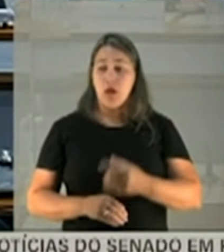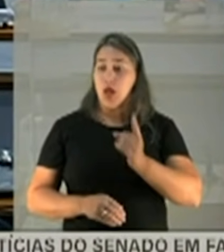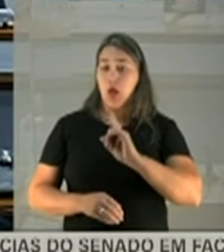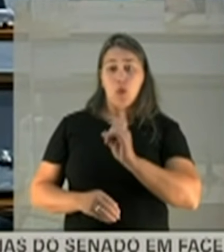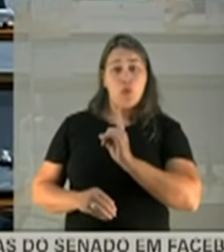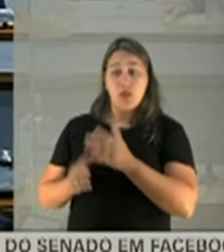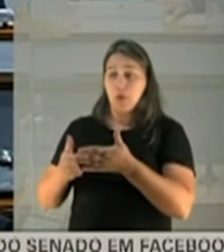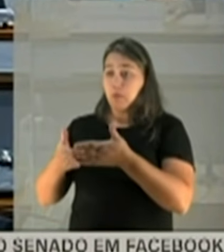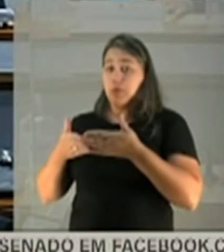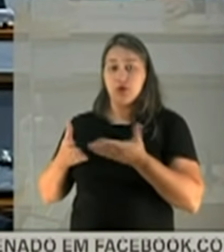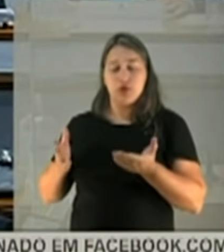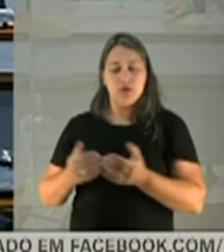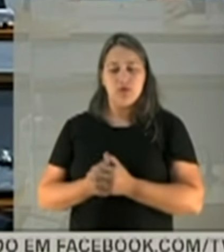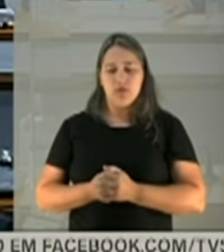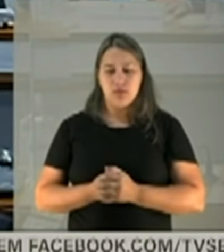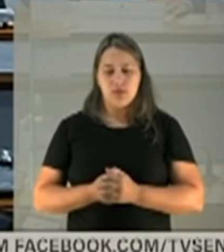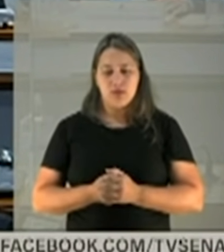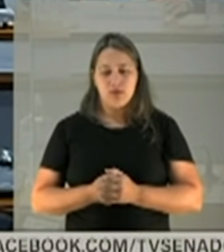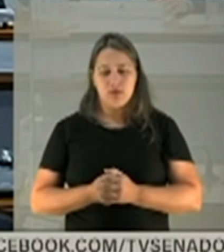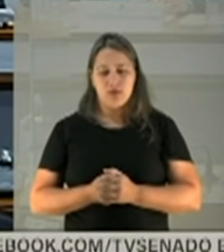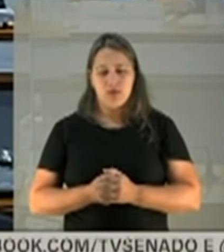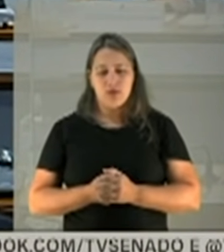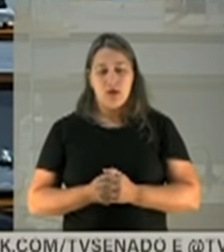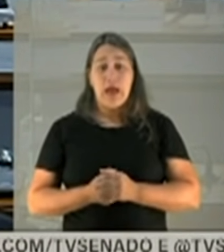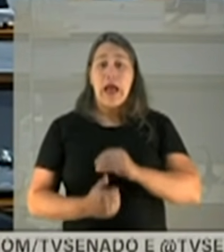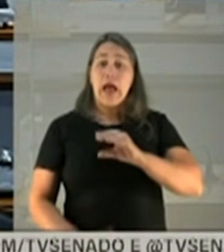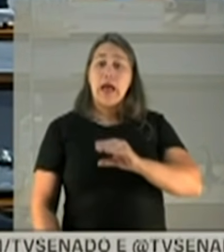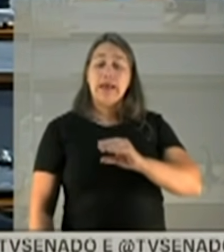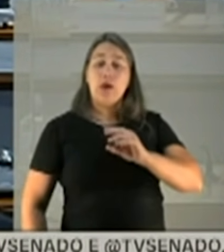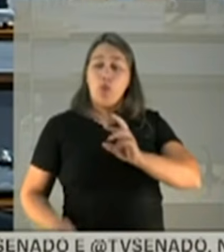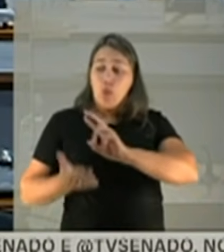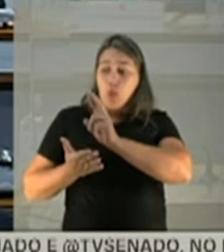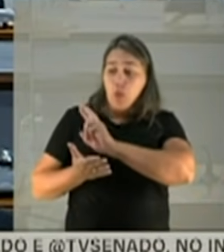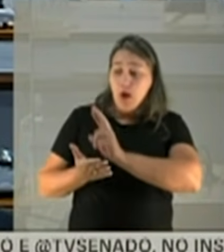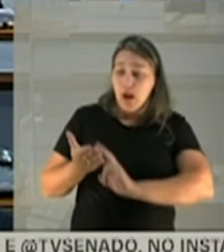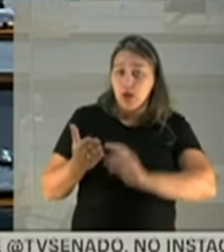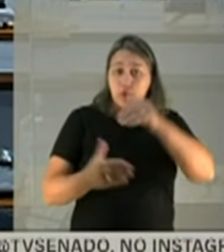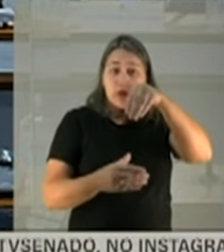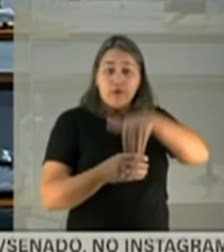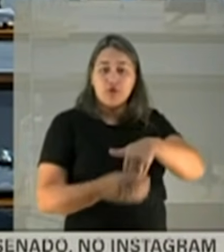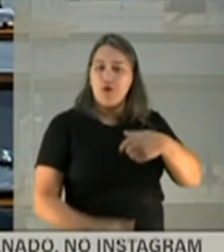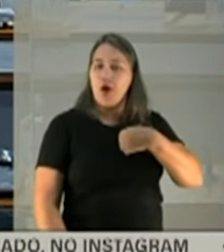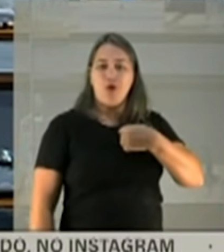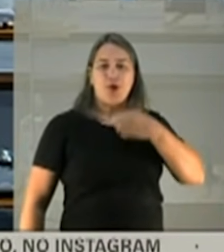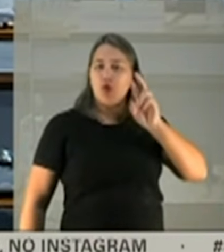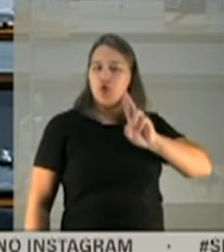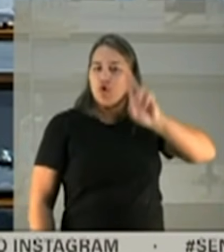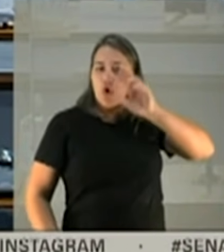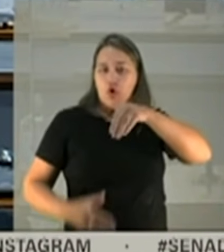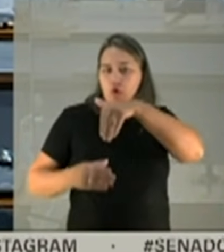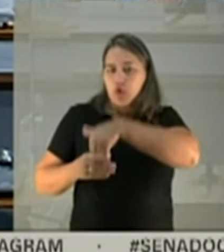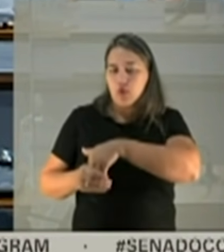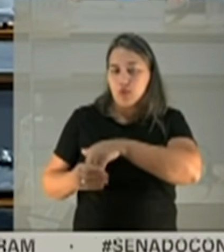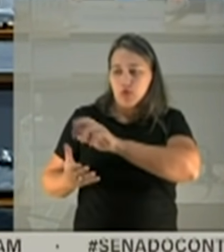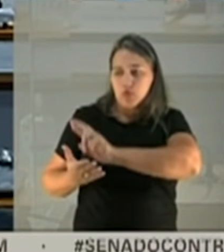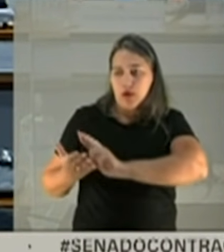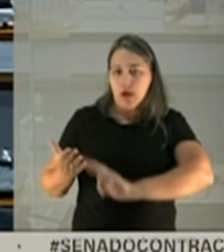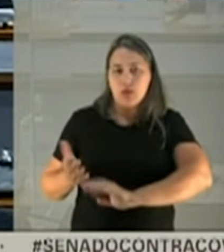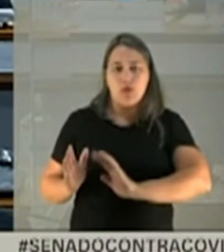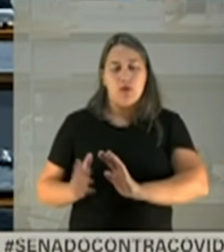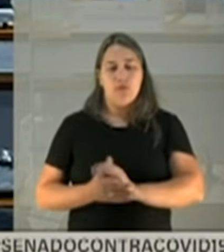Não pedi. Não, então, pois é. A CPI não, o seu relatório é votado, senador. Eu não sou dono do relatório. Não, perfeito. Eu estou aqui representando.